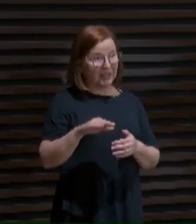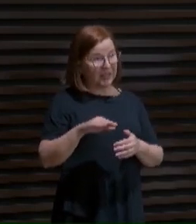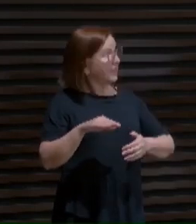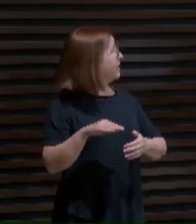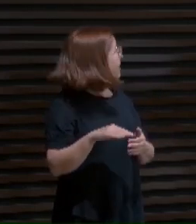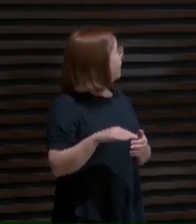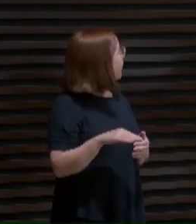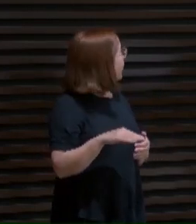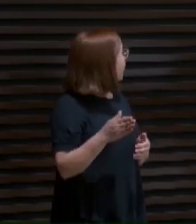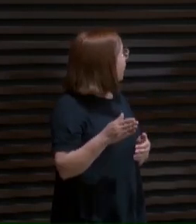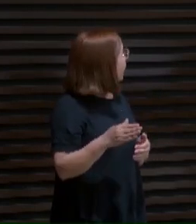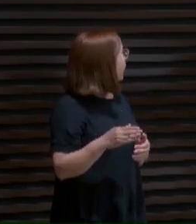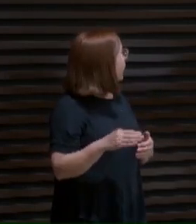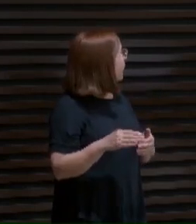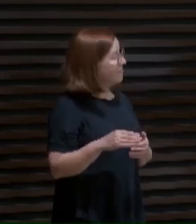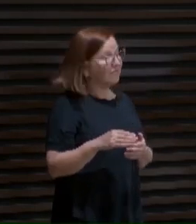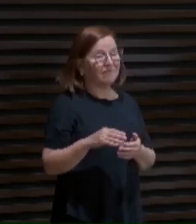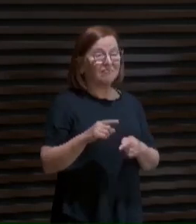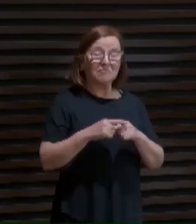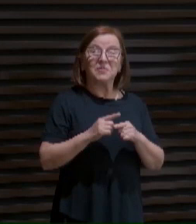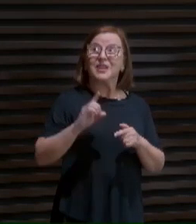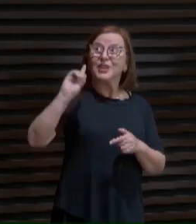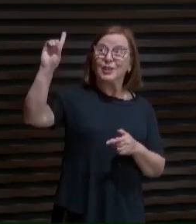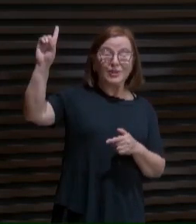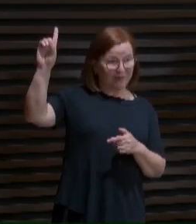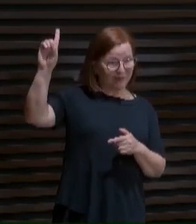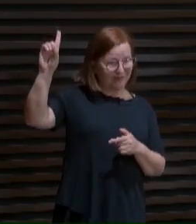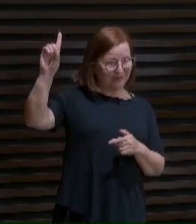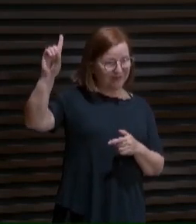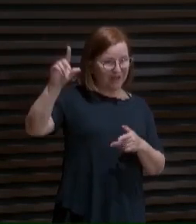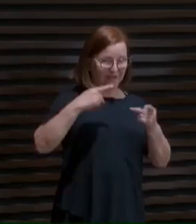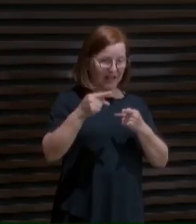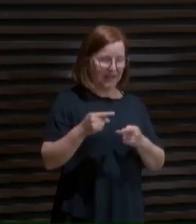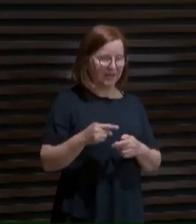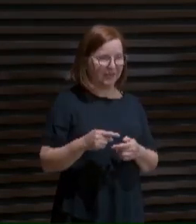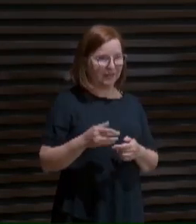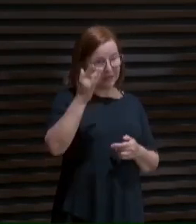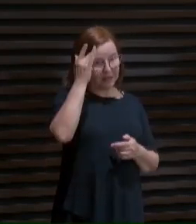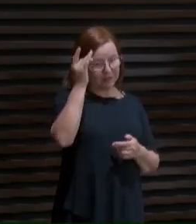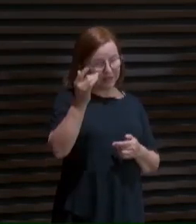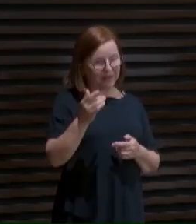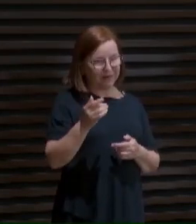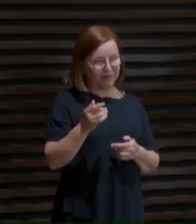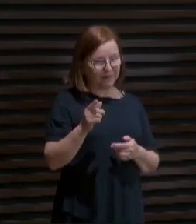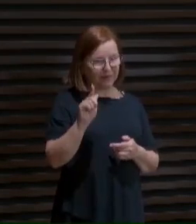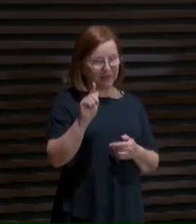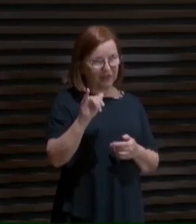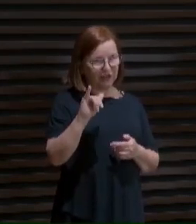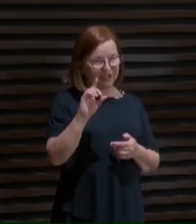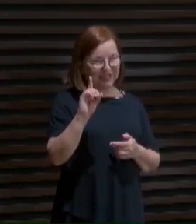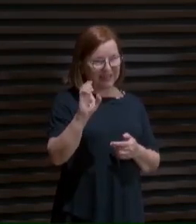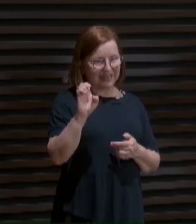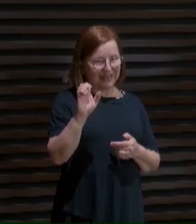Assim sucedeu, porque ao outro dia se levantou de madrugada